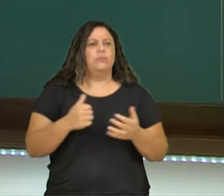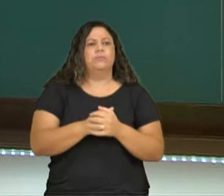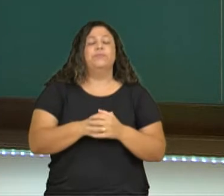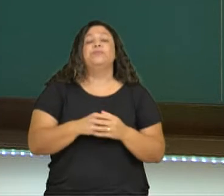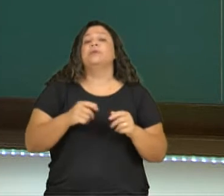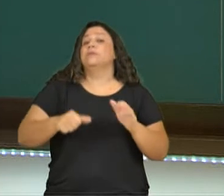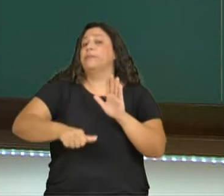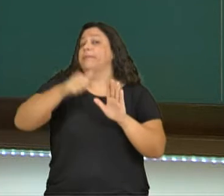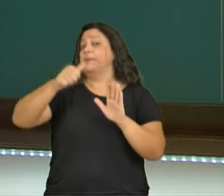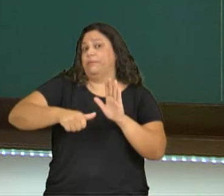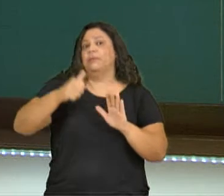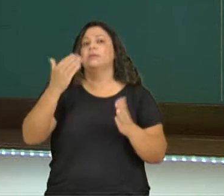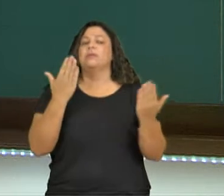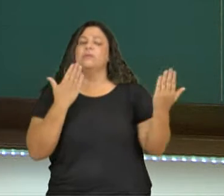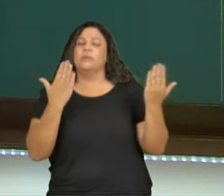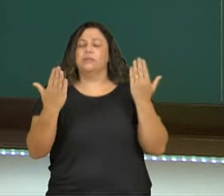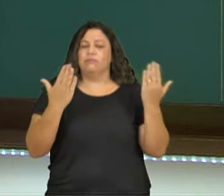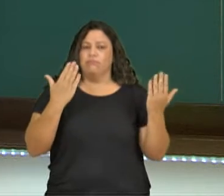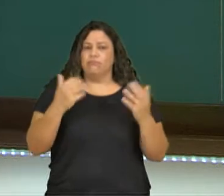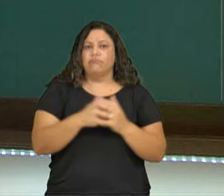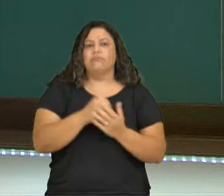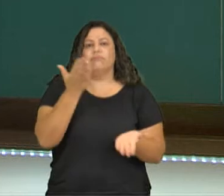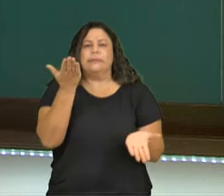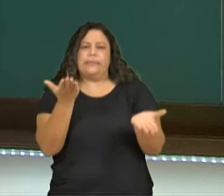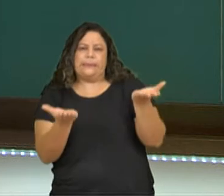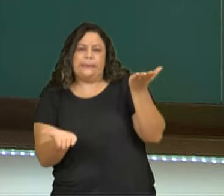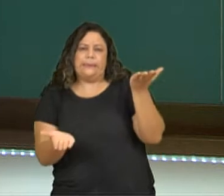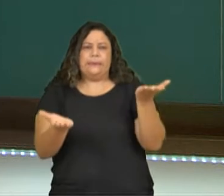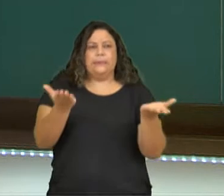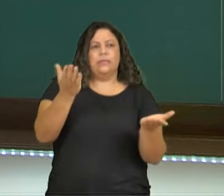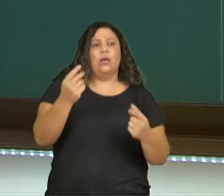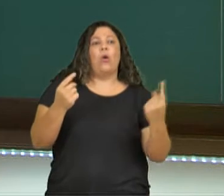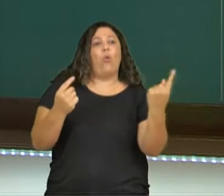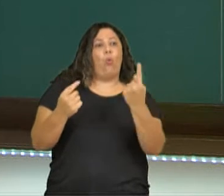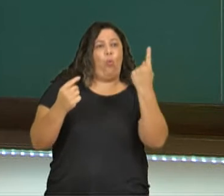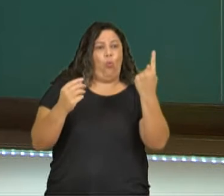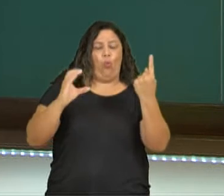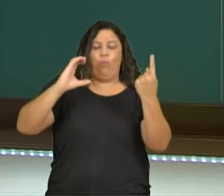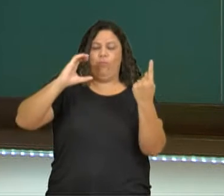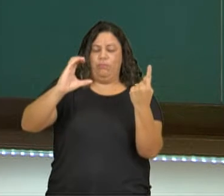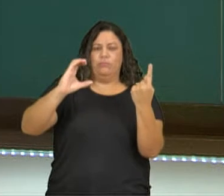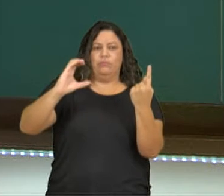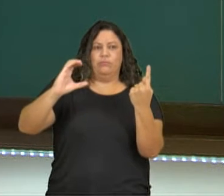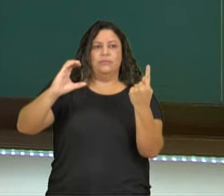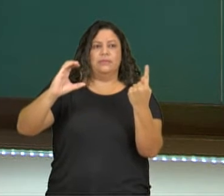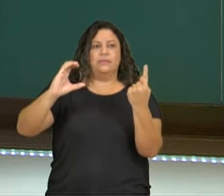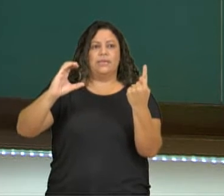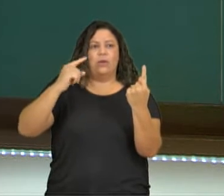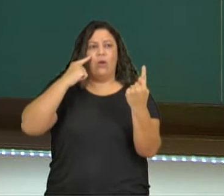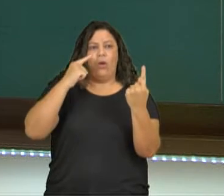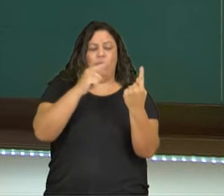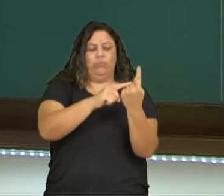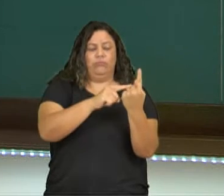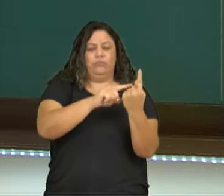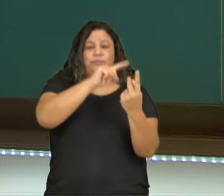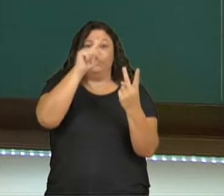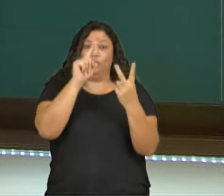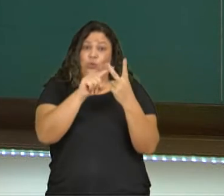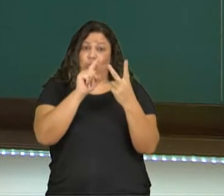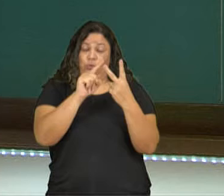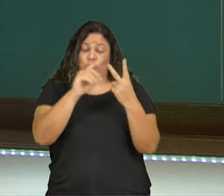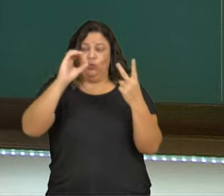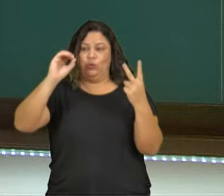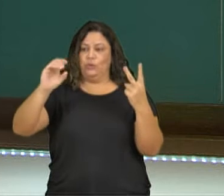tem o cálculo, tá? Então, vejam, aqui eu tenho 1 carbono para 1 carbono, 2 oxigênios para 2